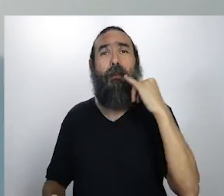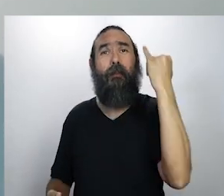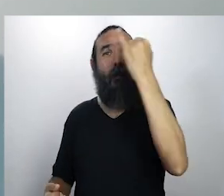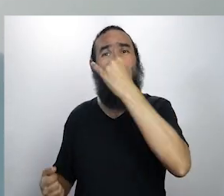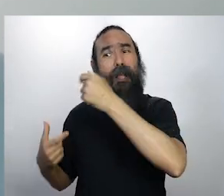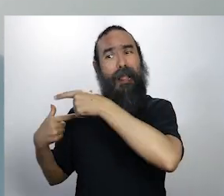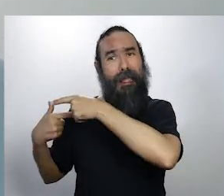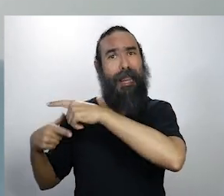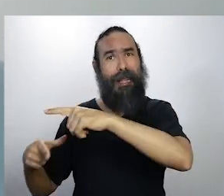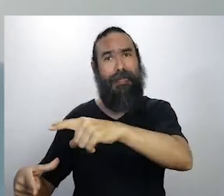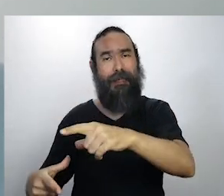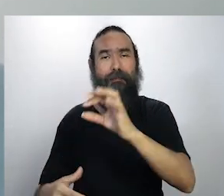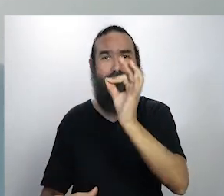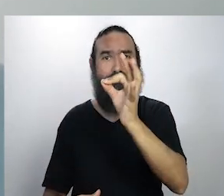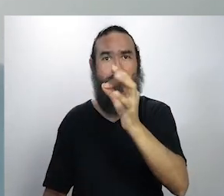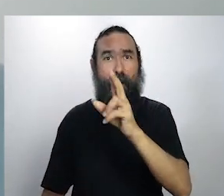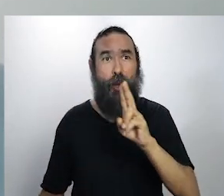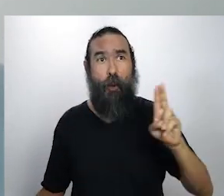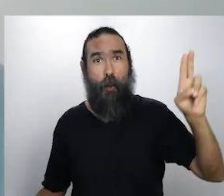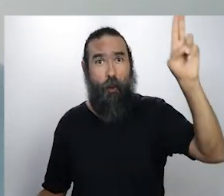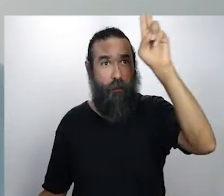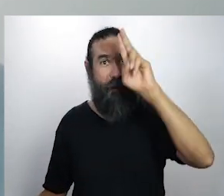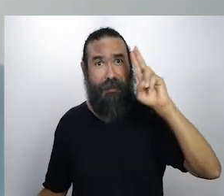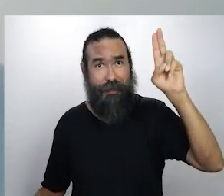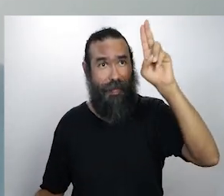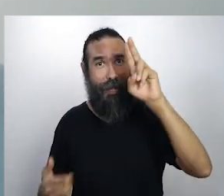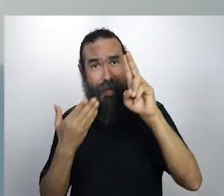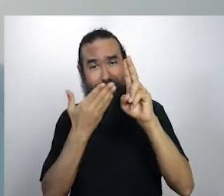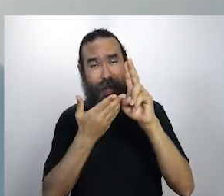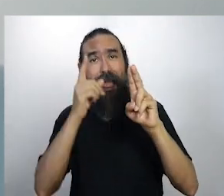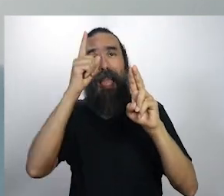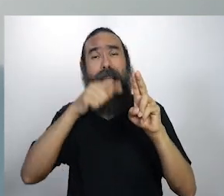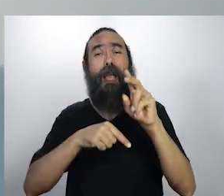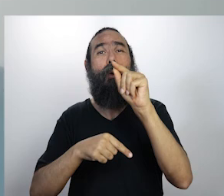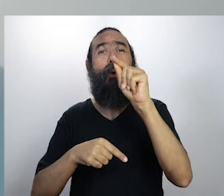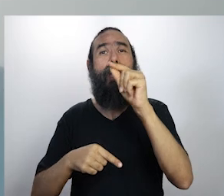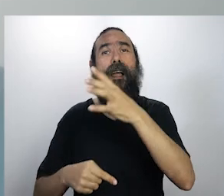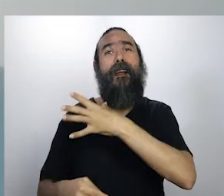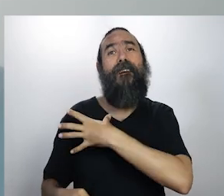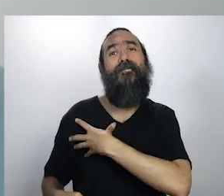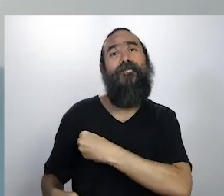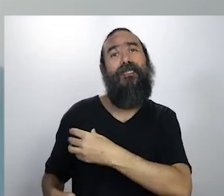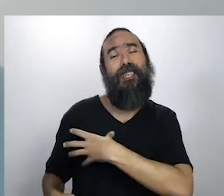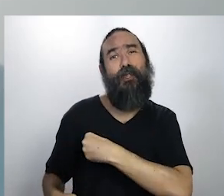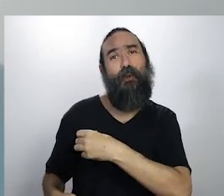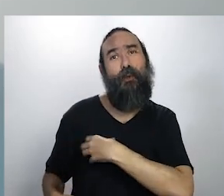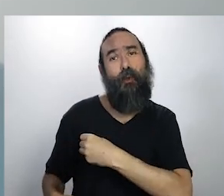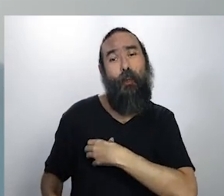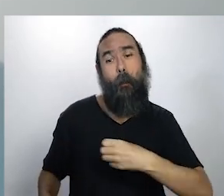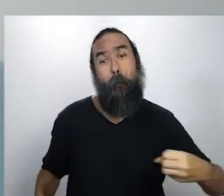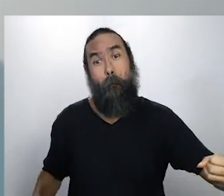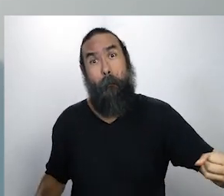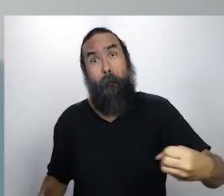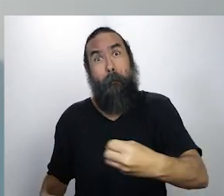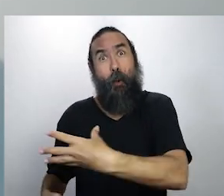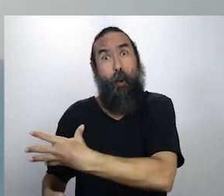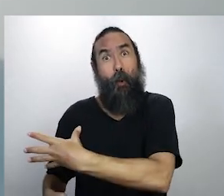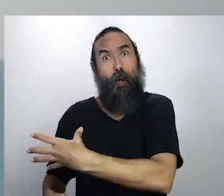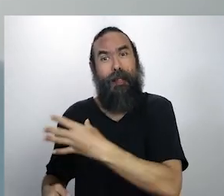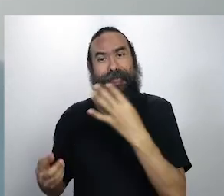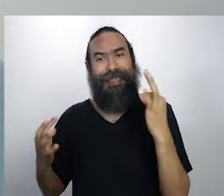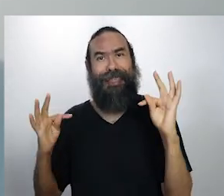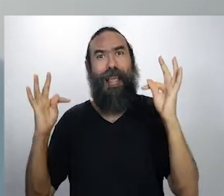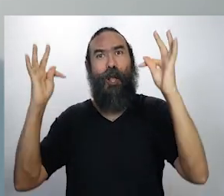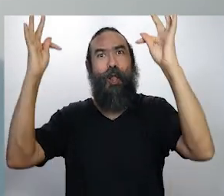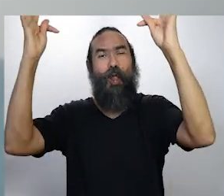Nós somos filhos da modernidade, né? As universidades, aí, a ciência é filha da modernidade. Mas eu sinto